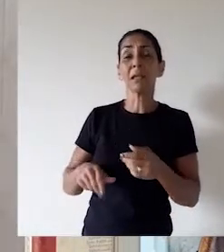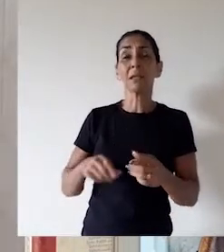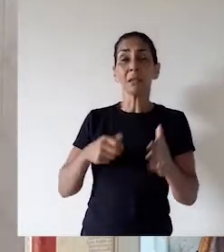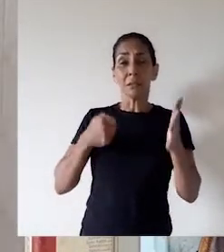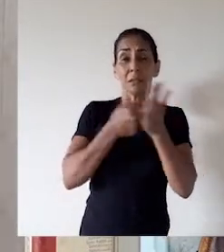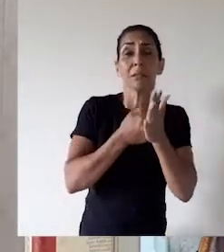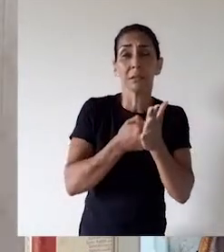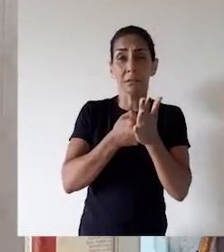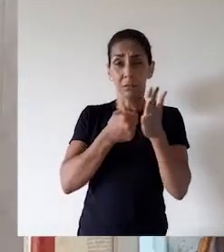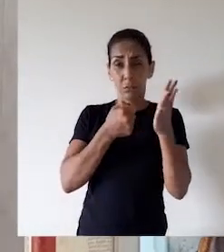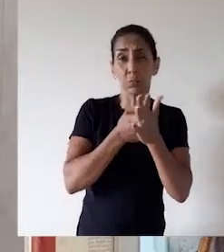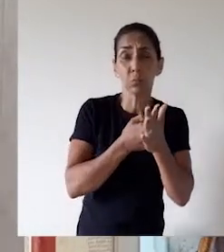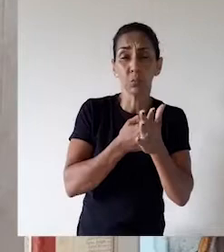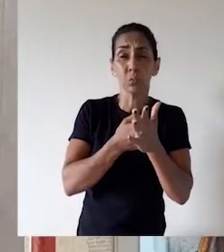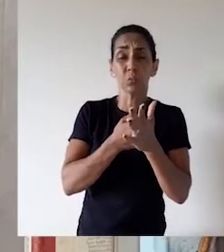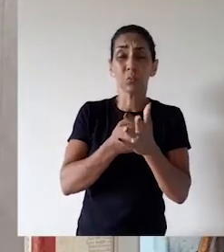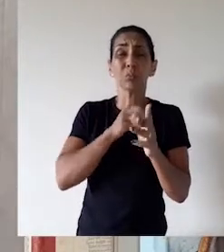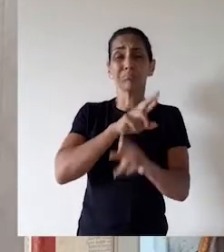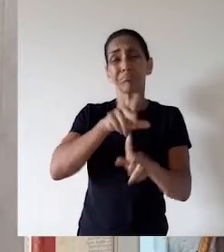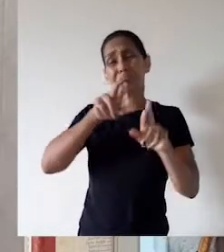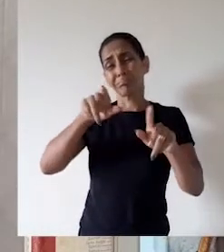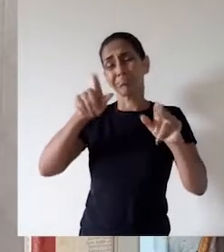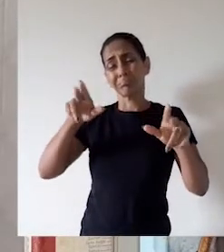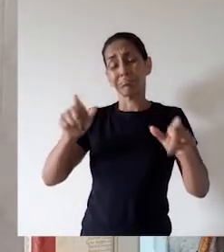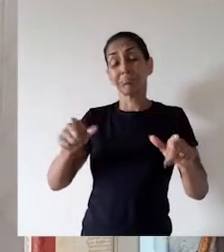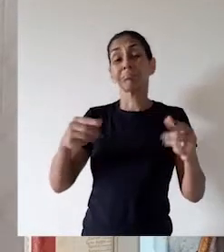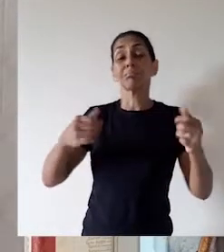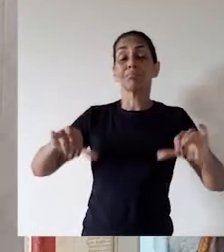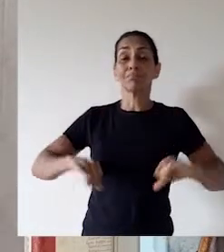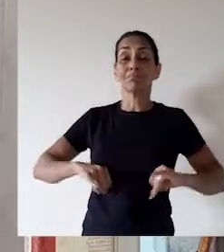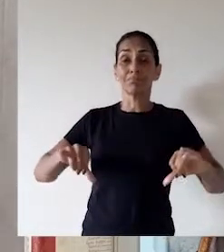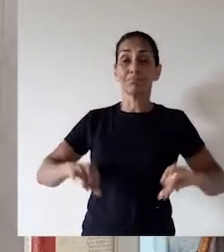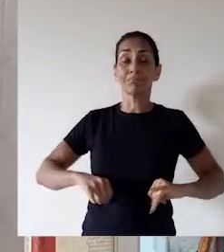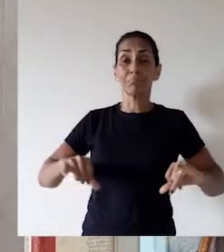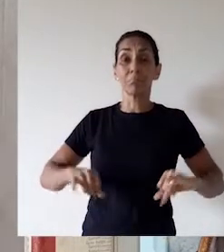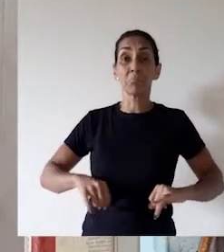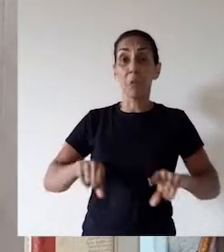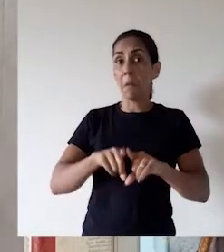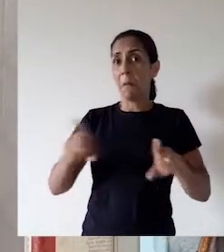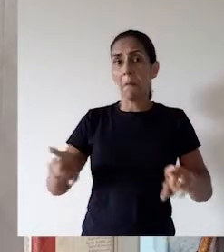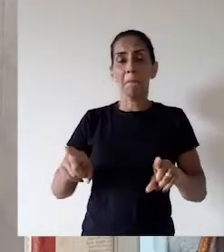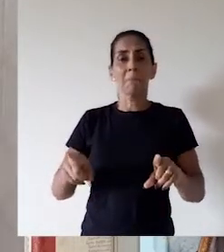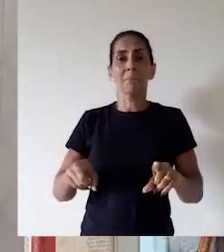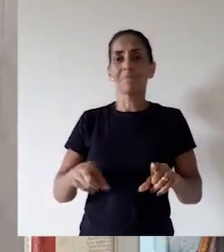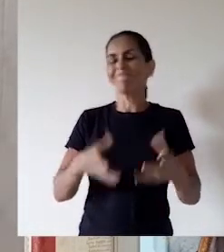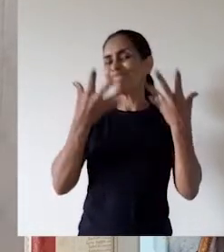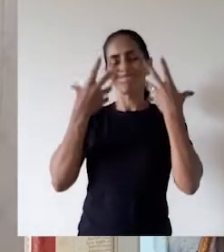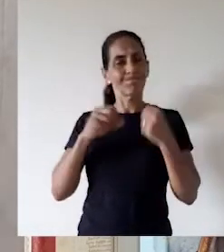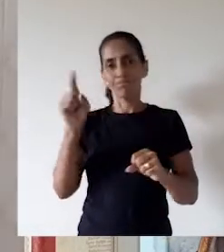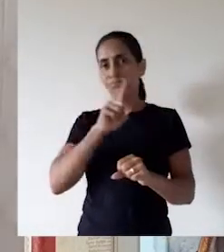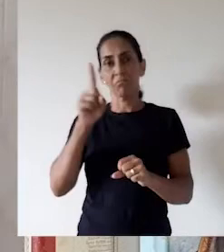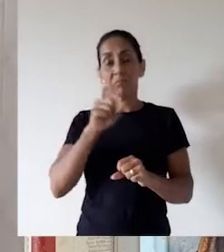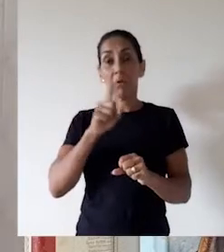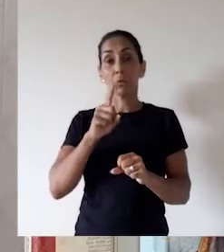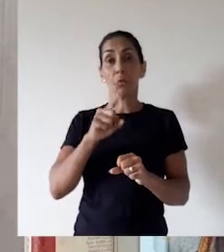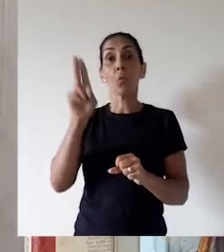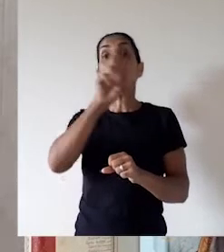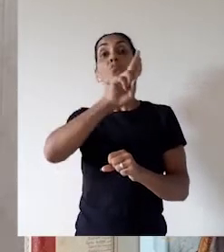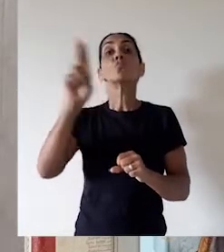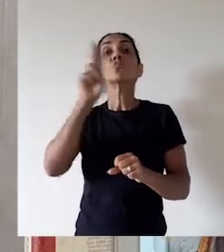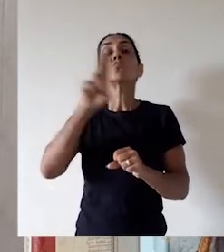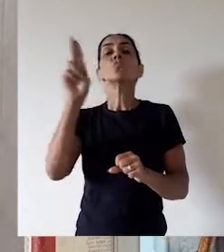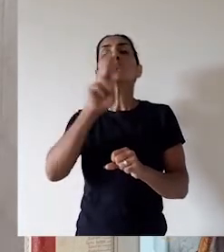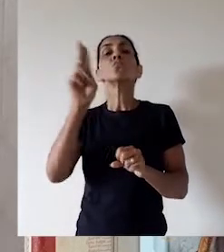sendo recusada diversas vezes por editoras e também era rejeitada no mundo literário, mas ela se negou a usar pseudônimo e